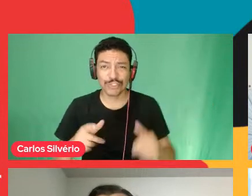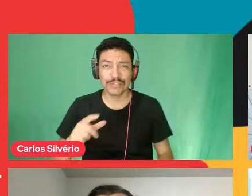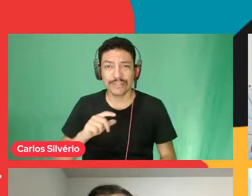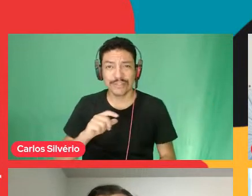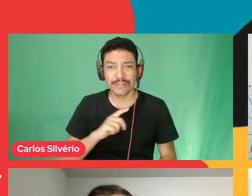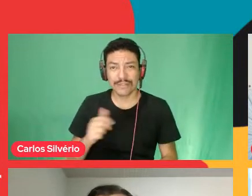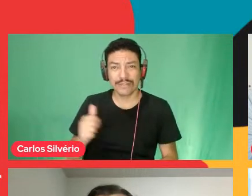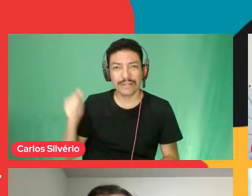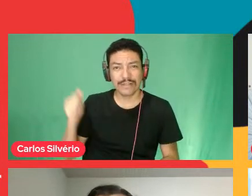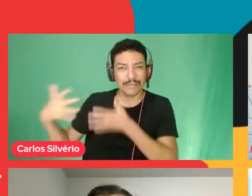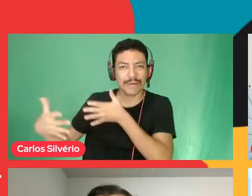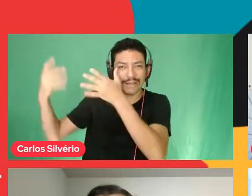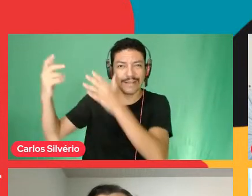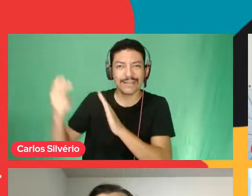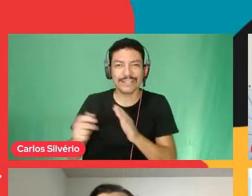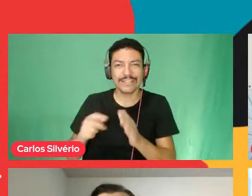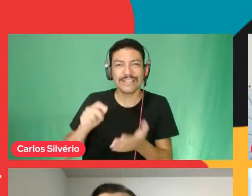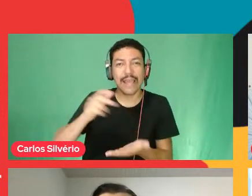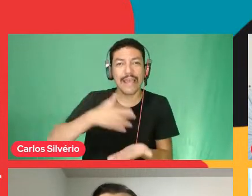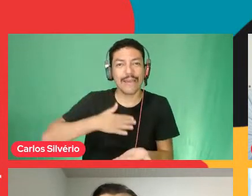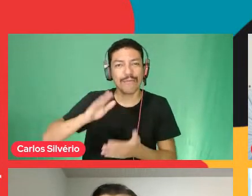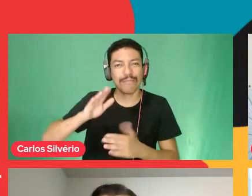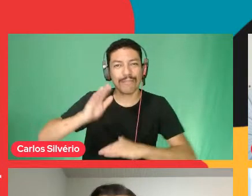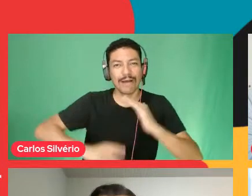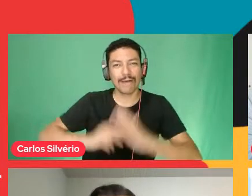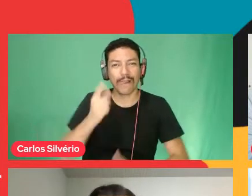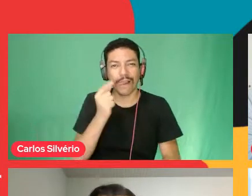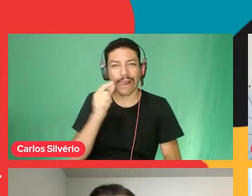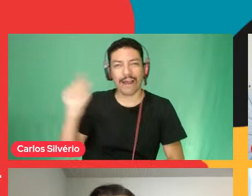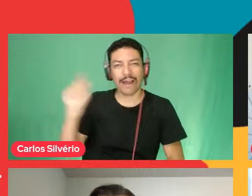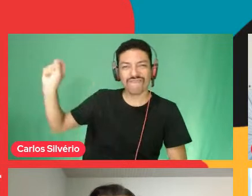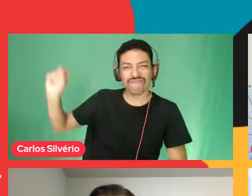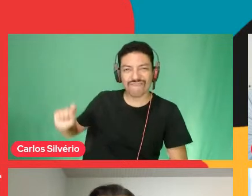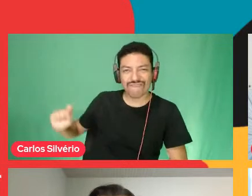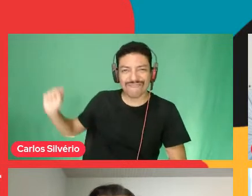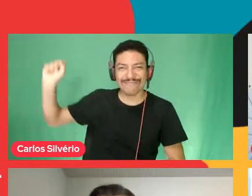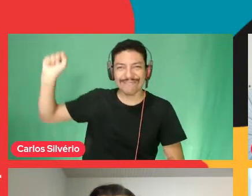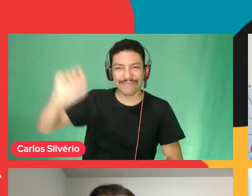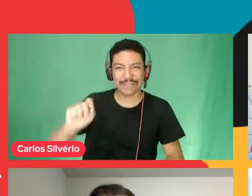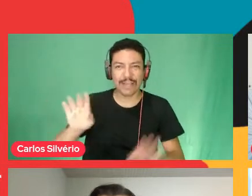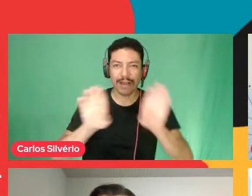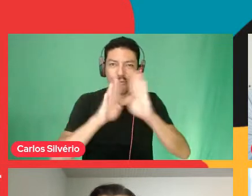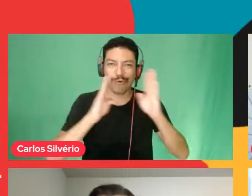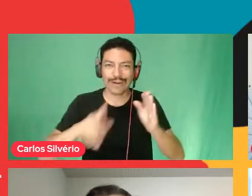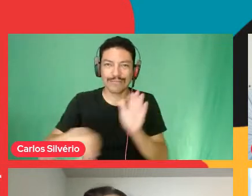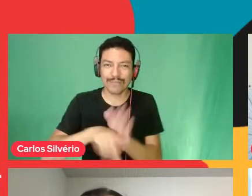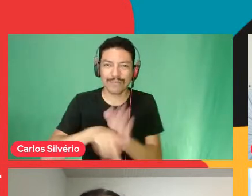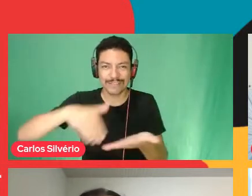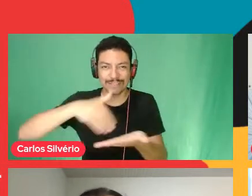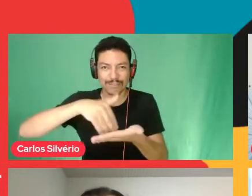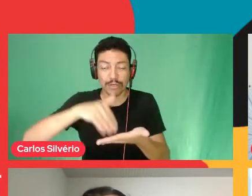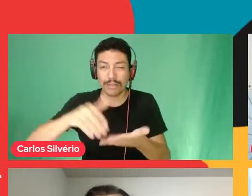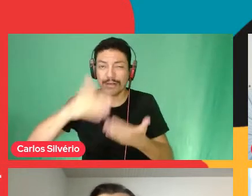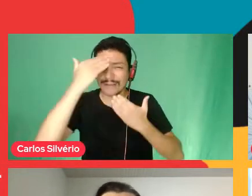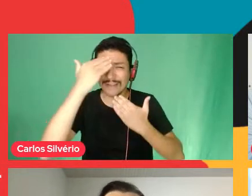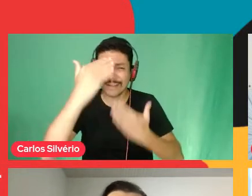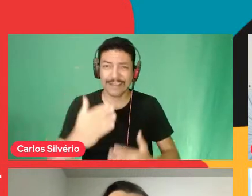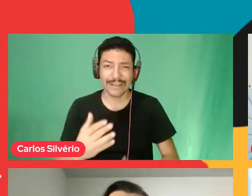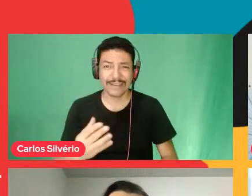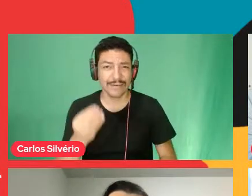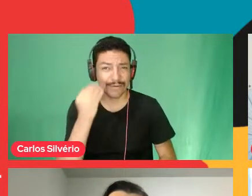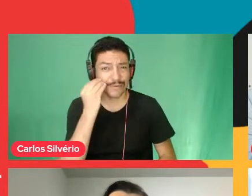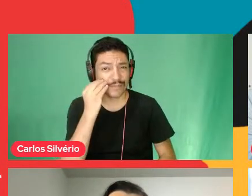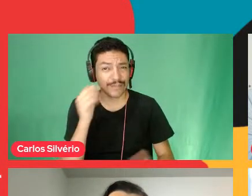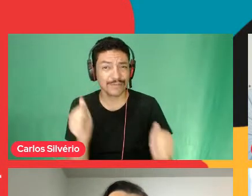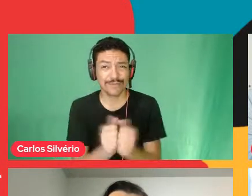na parede que eu gosto de fazer e a porta do escritório. De antemão, agradecer por estar aqui junto de outras